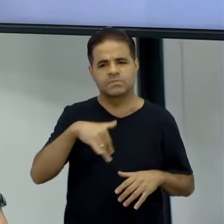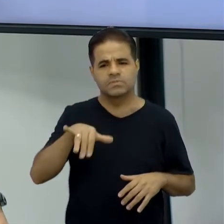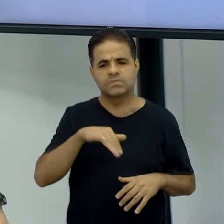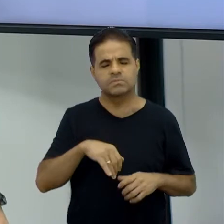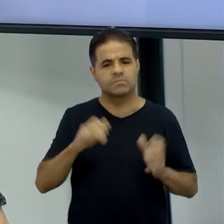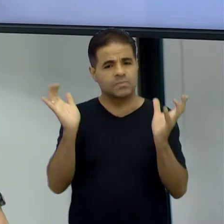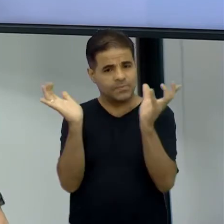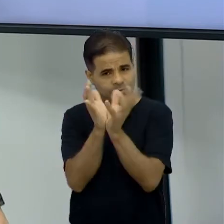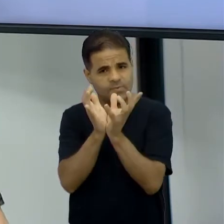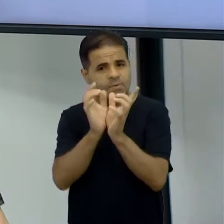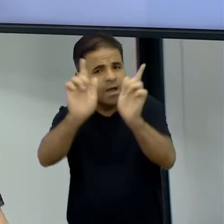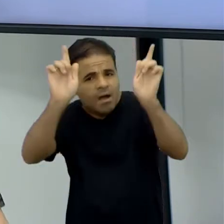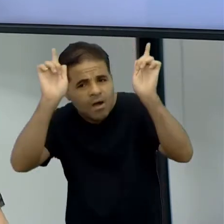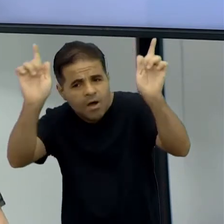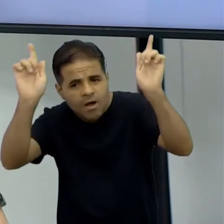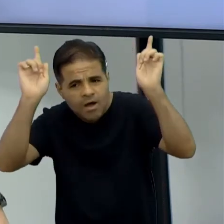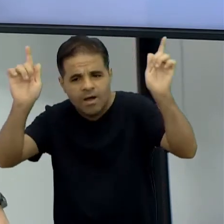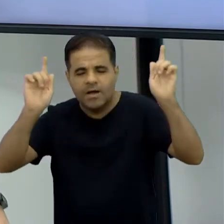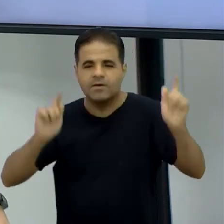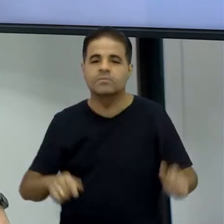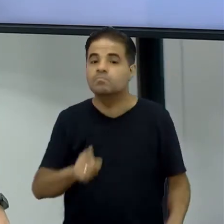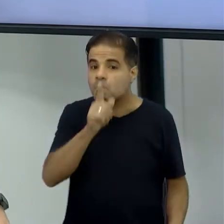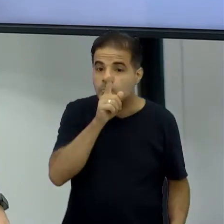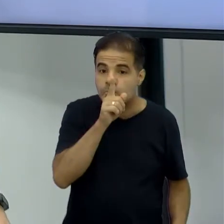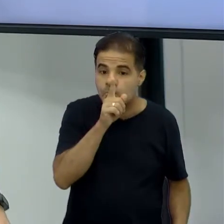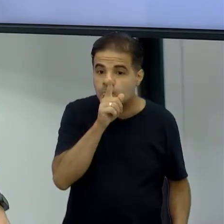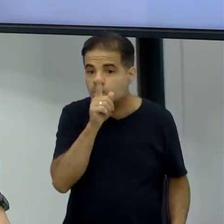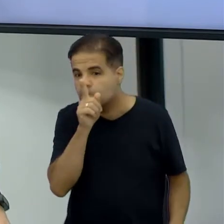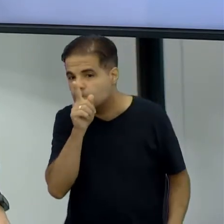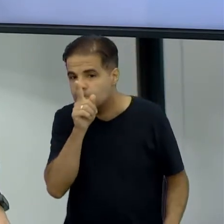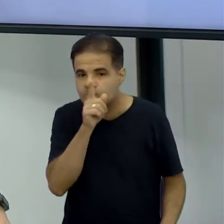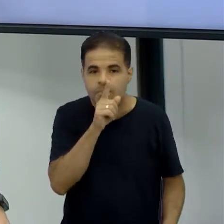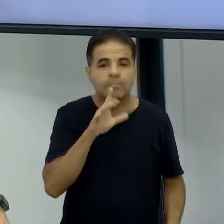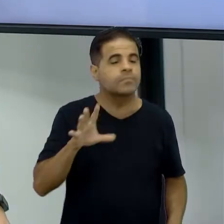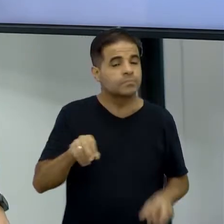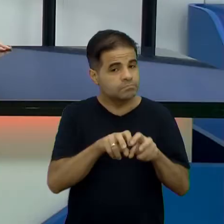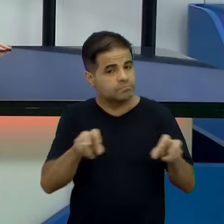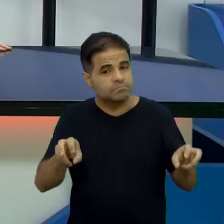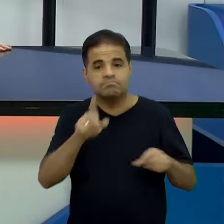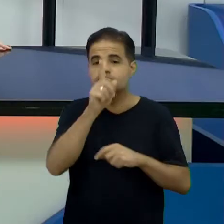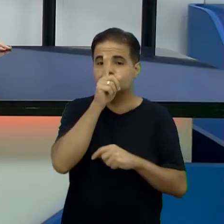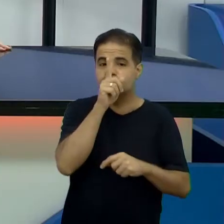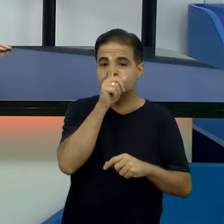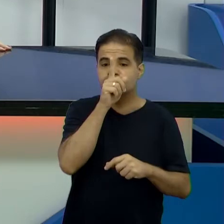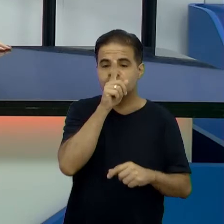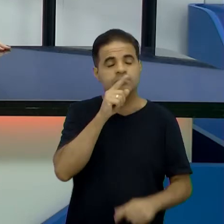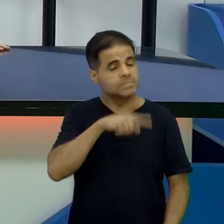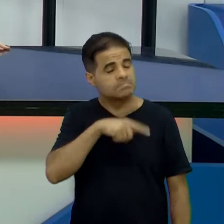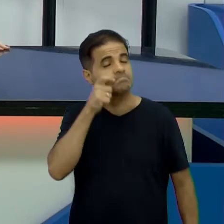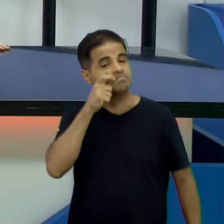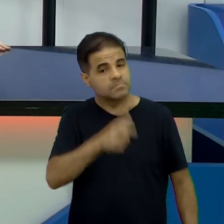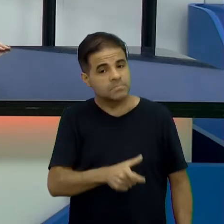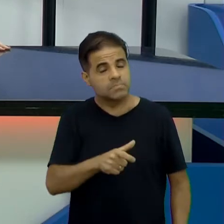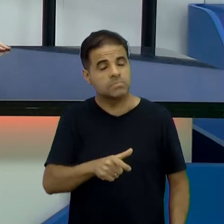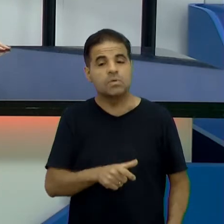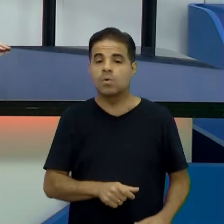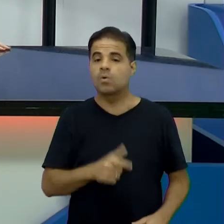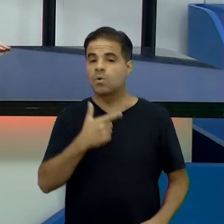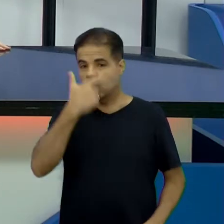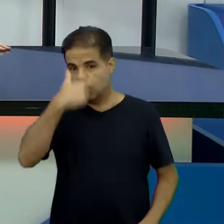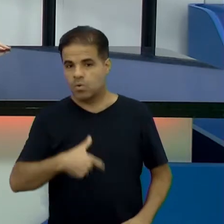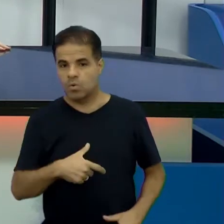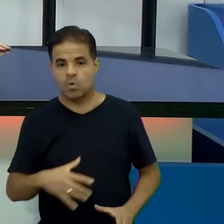da torcida. Ah. A torcida se mantém em silêncio ali, Osmar. Que interessante. Muito interessante, não é? Interessante. Agora, o goleiro, ele